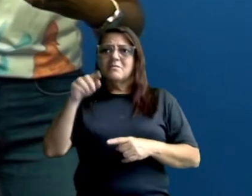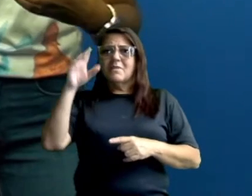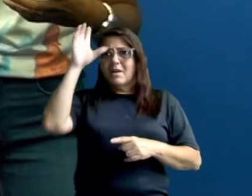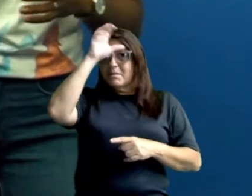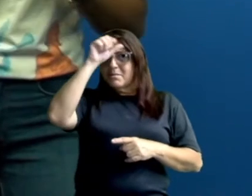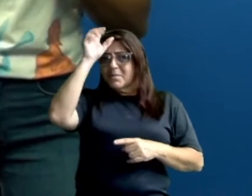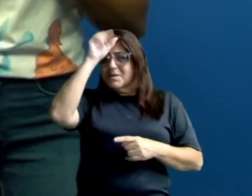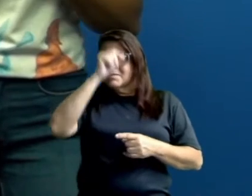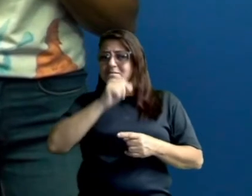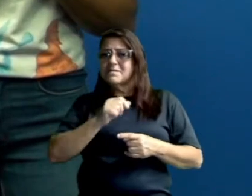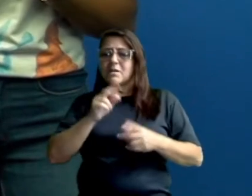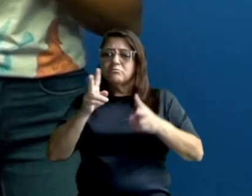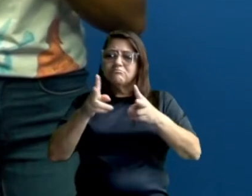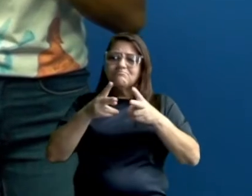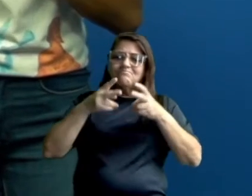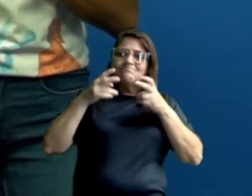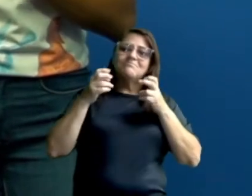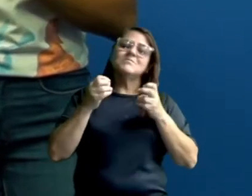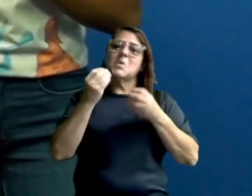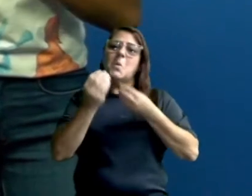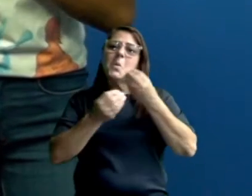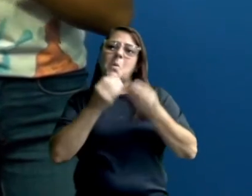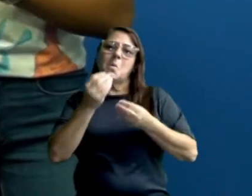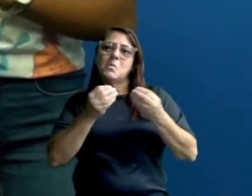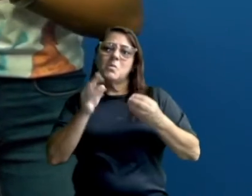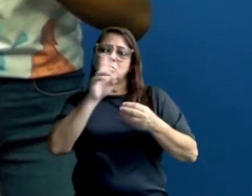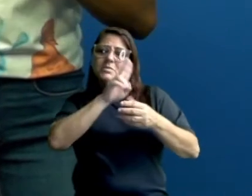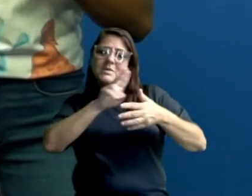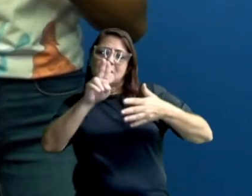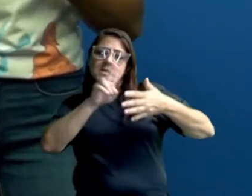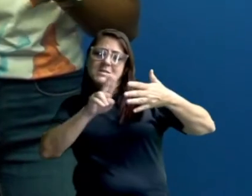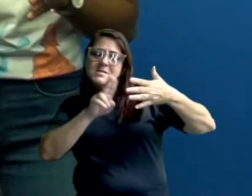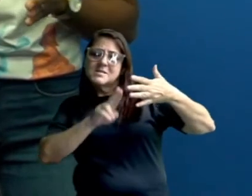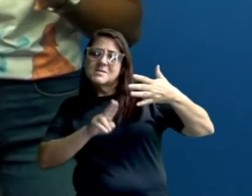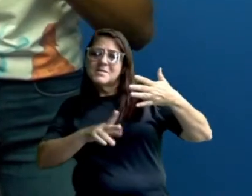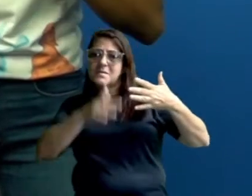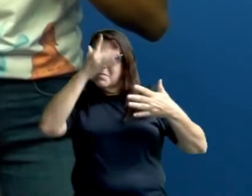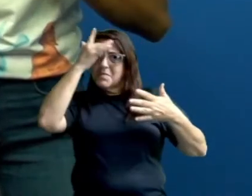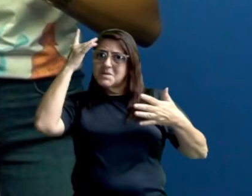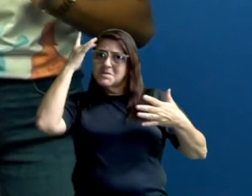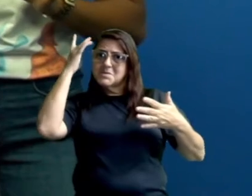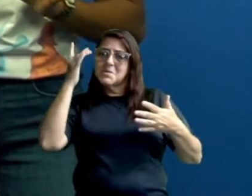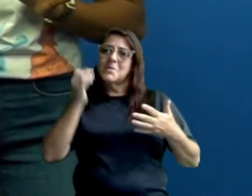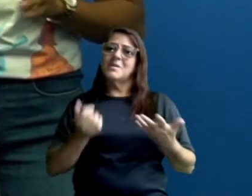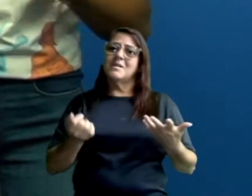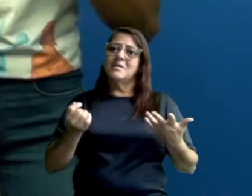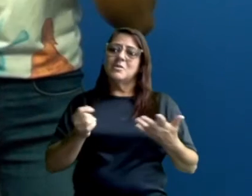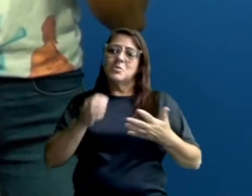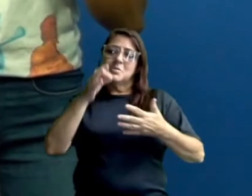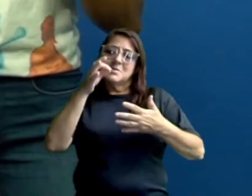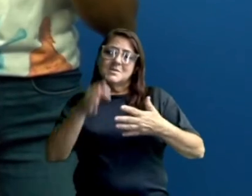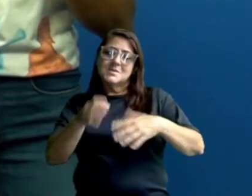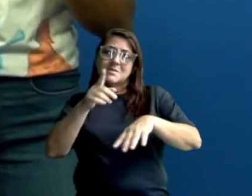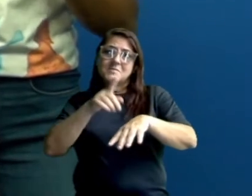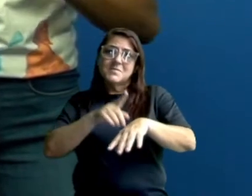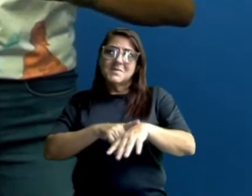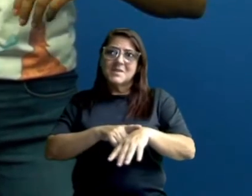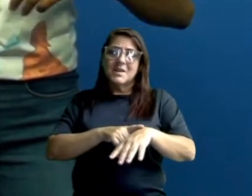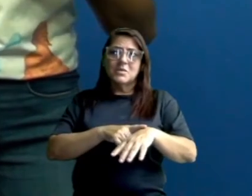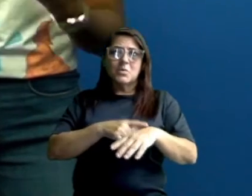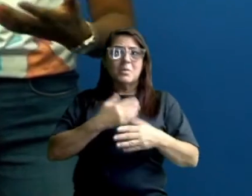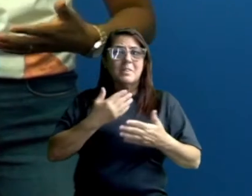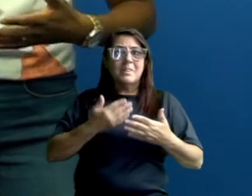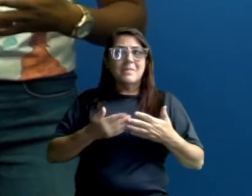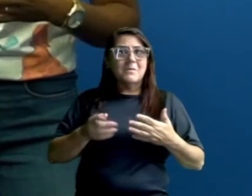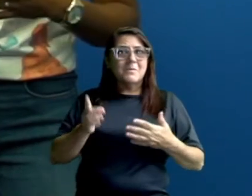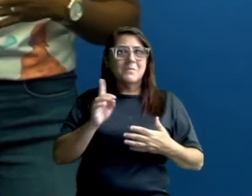você vai colocá-los em cada pessoa e no tempo certo, no momento exato. Então, não perde,